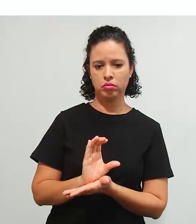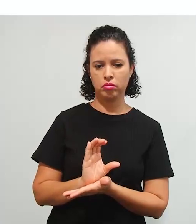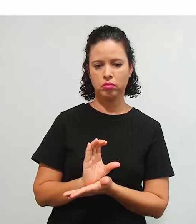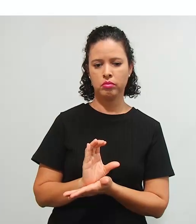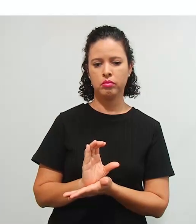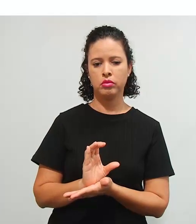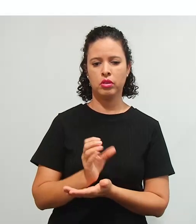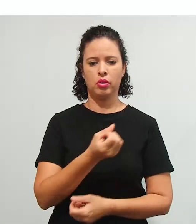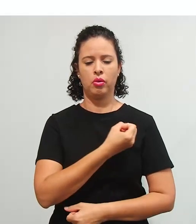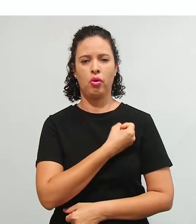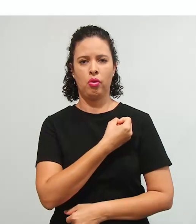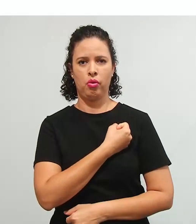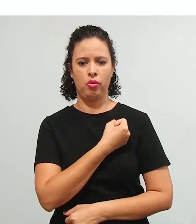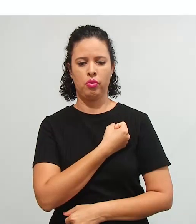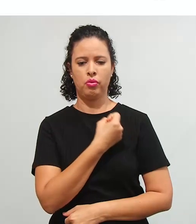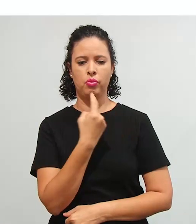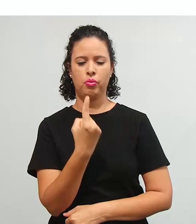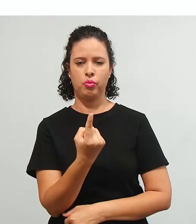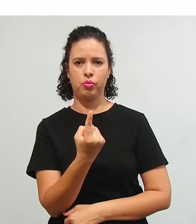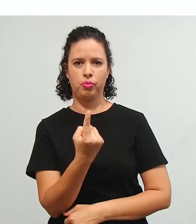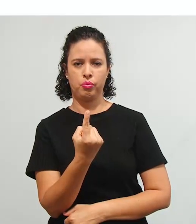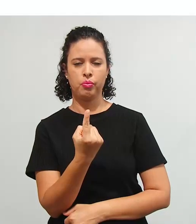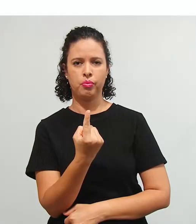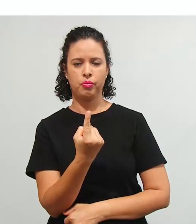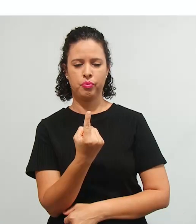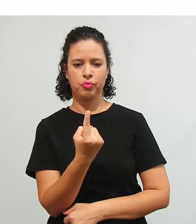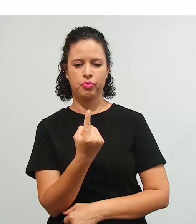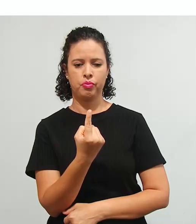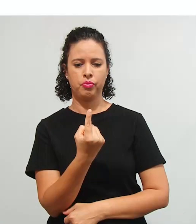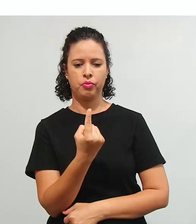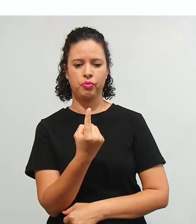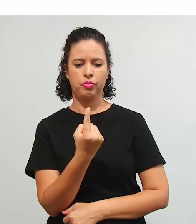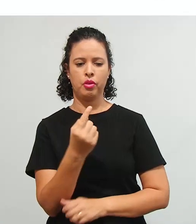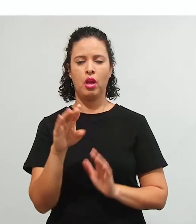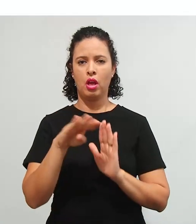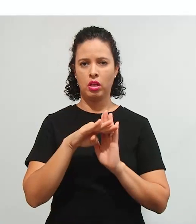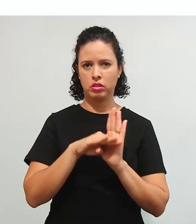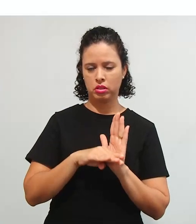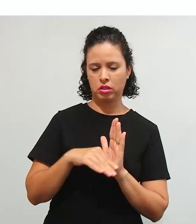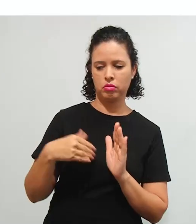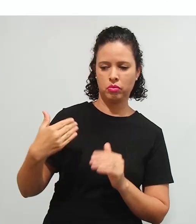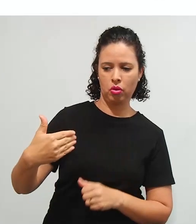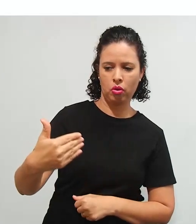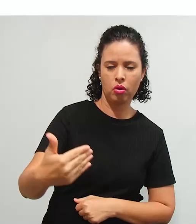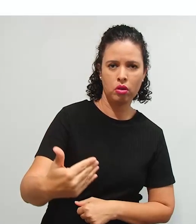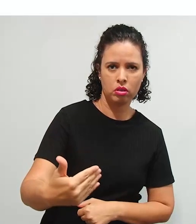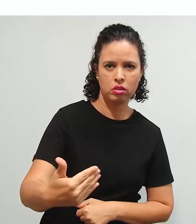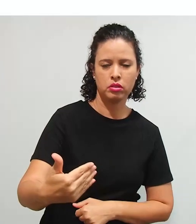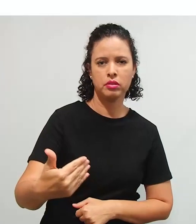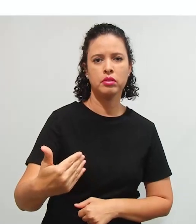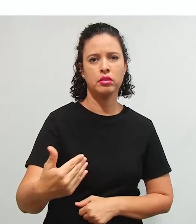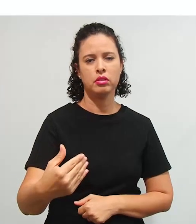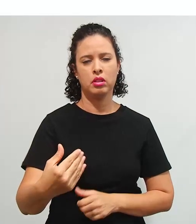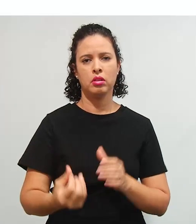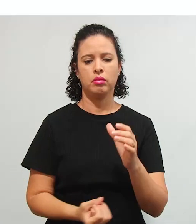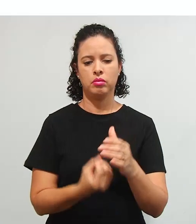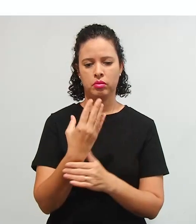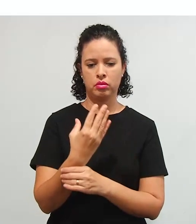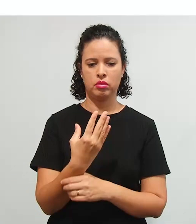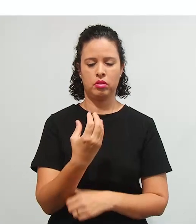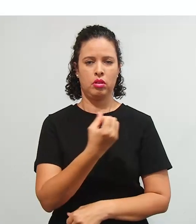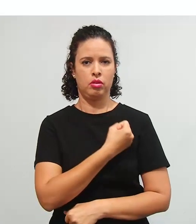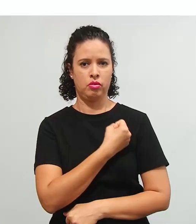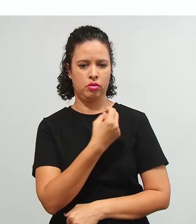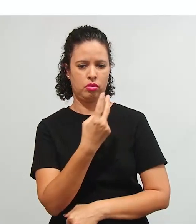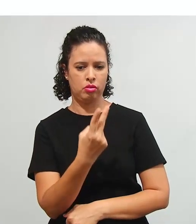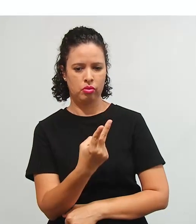que o código 1 é receita corrente, classificação quanto à origem é